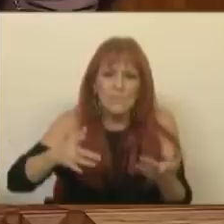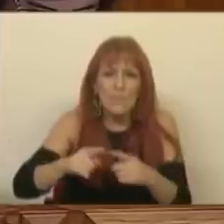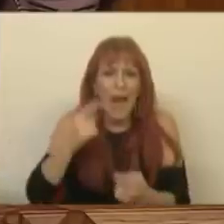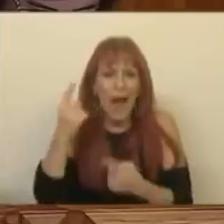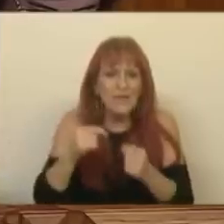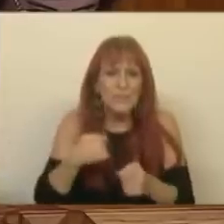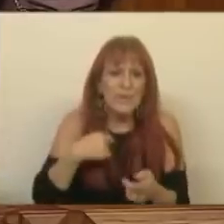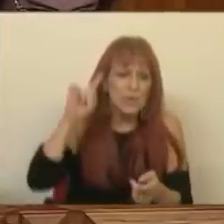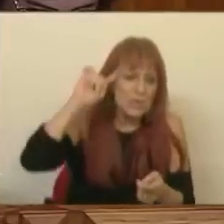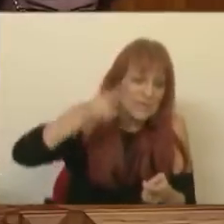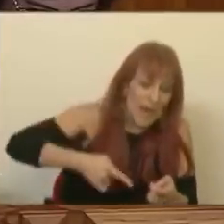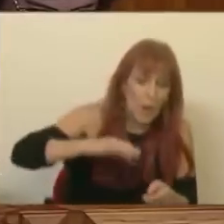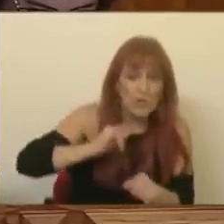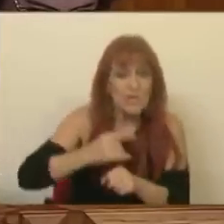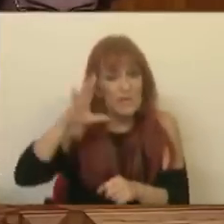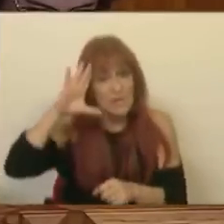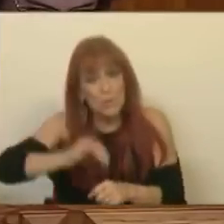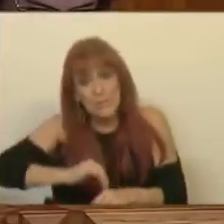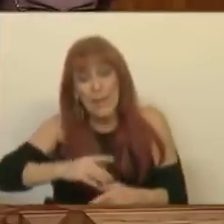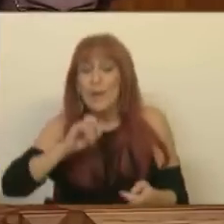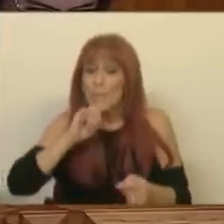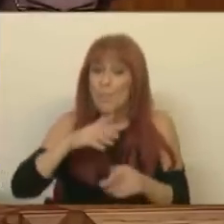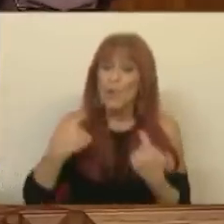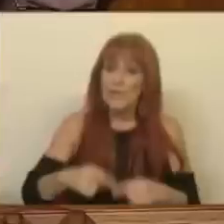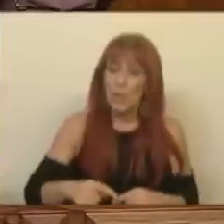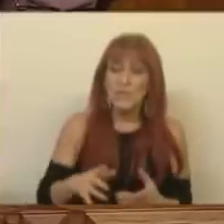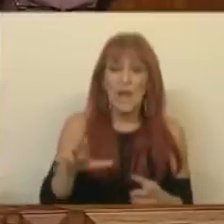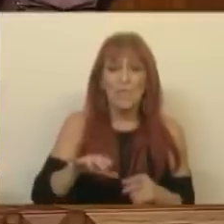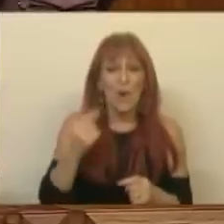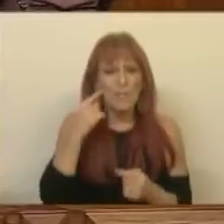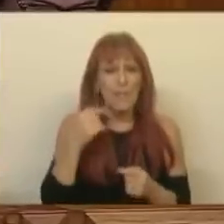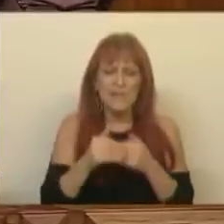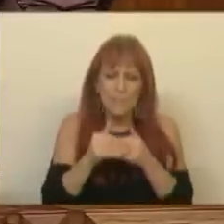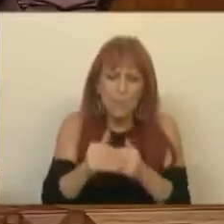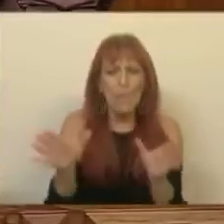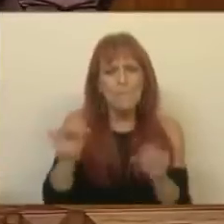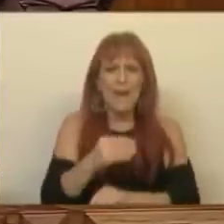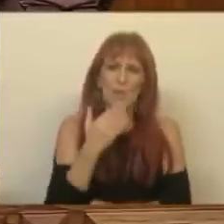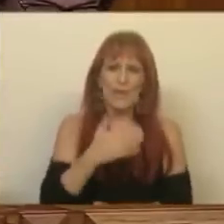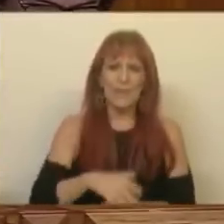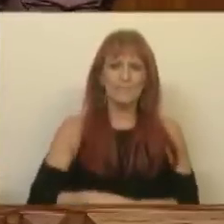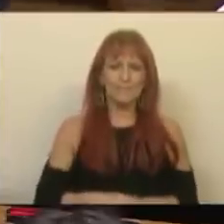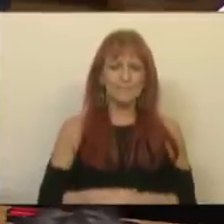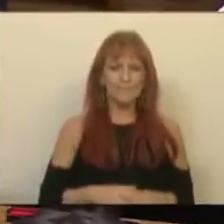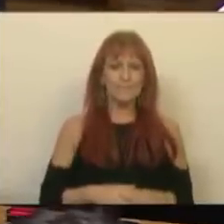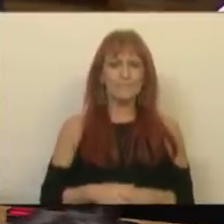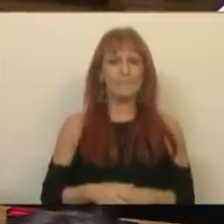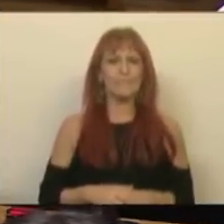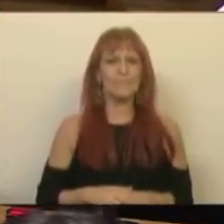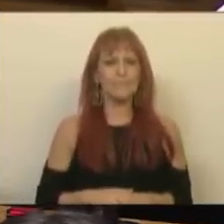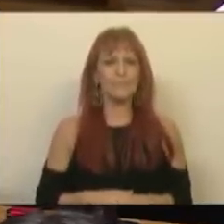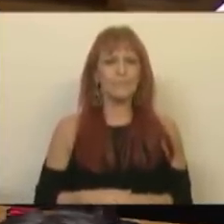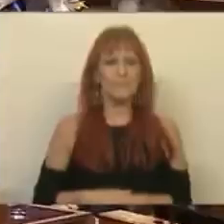vamos ver se têm conhecimento tantas vezes não tem assim poderei passar a ter um modo mais sistemático Muito obrigado senhor obrigado